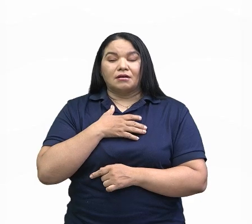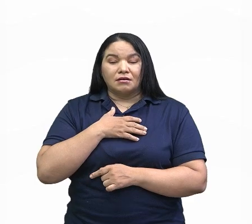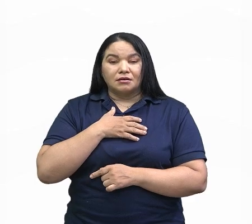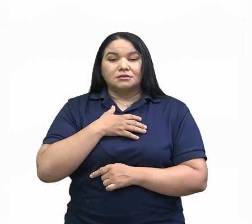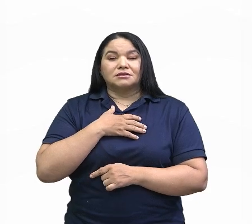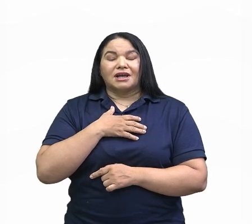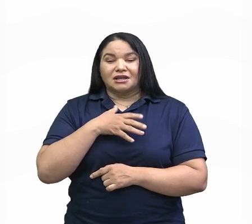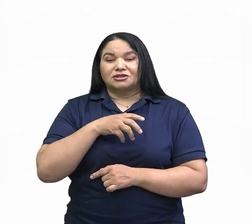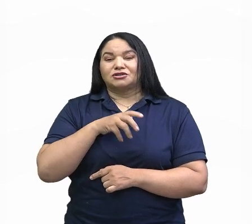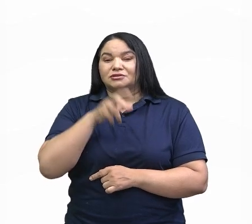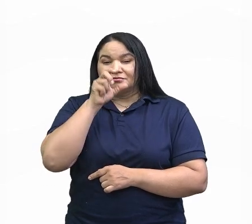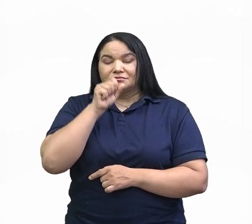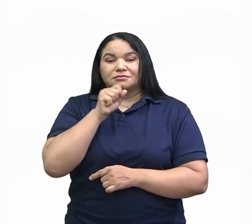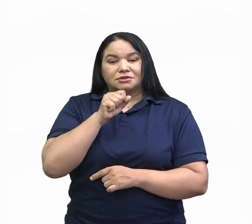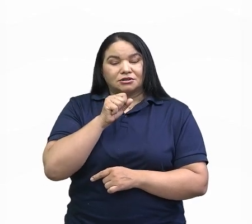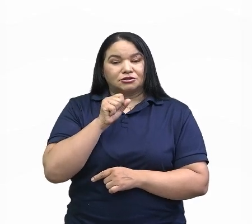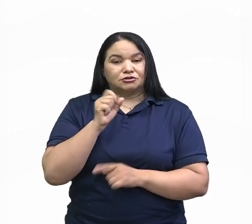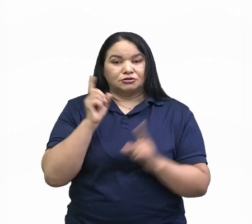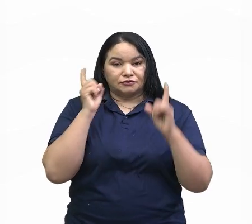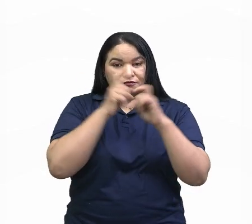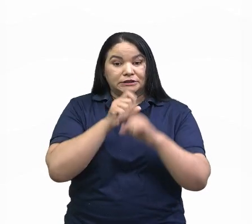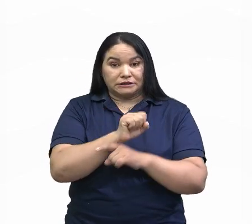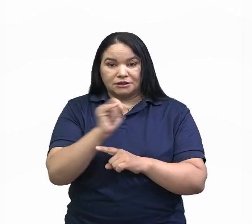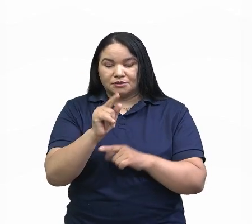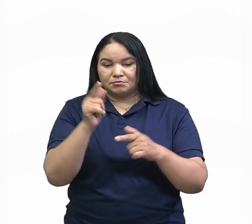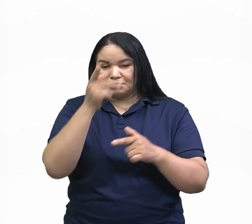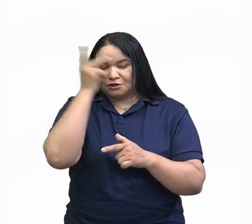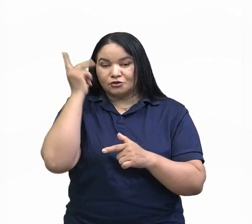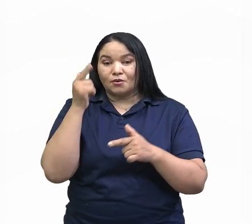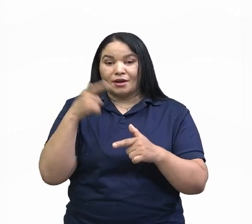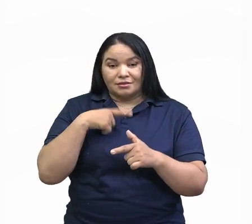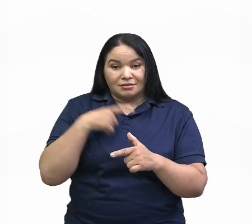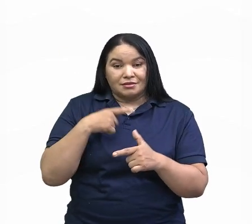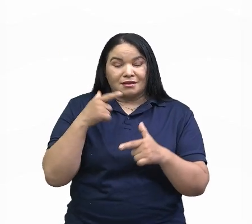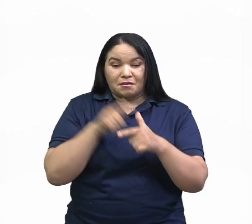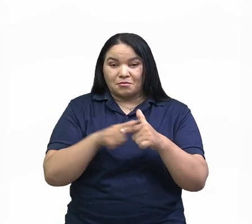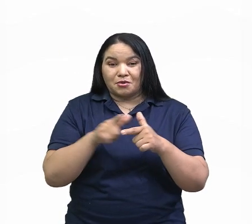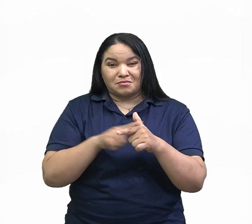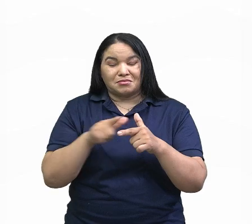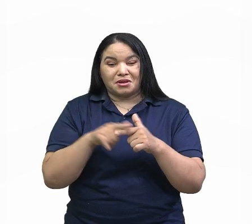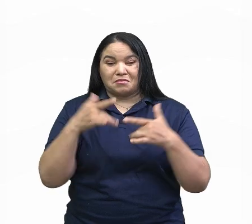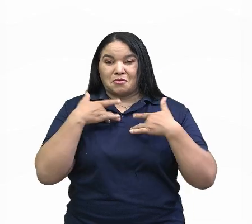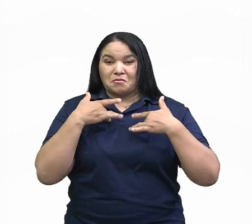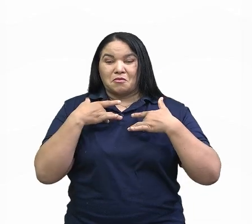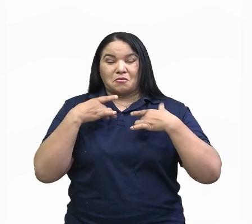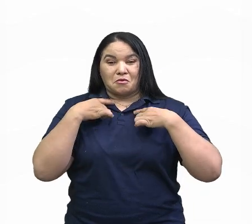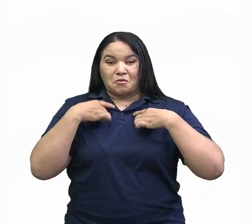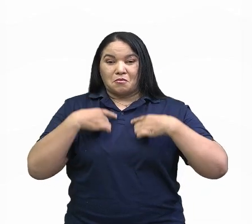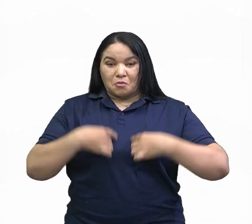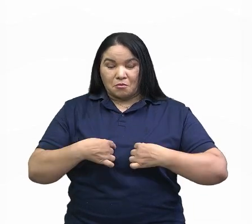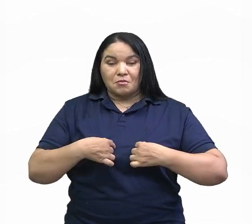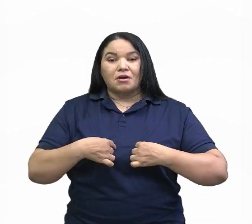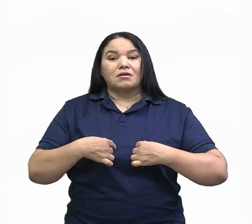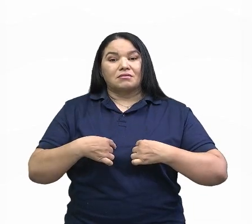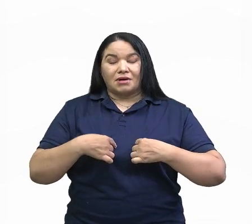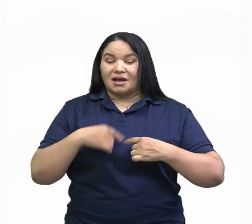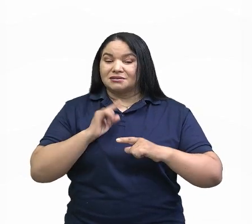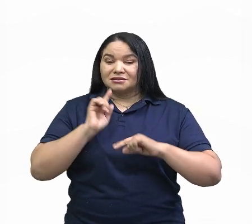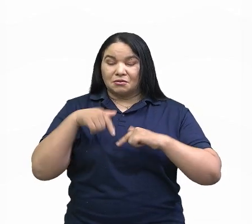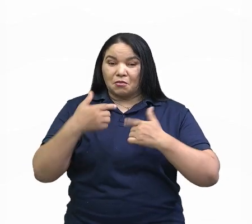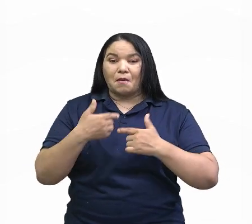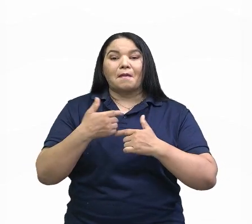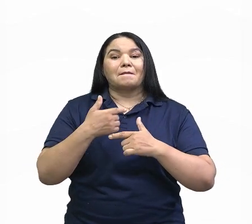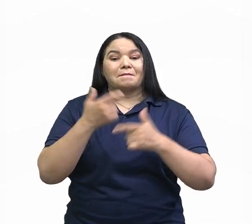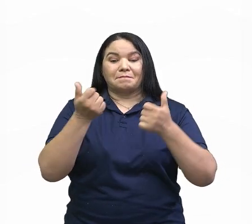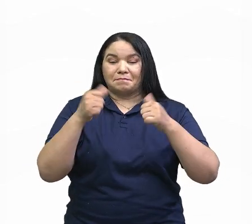já têm ali a asma ou alguma bronquite ou alguma predisposição, com esse ar contaminado, piora, né, a